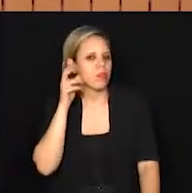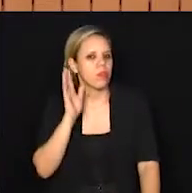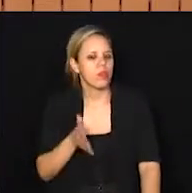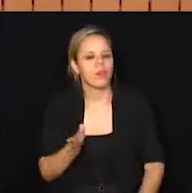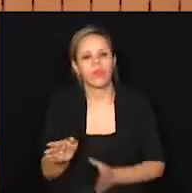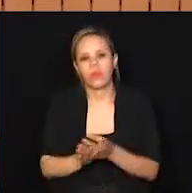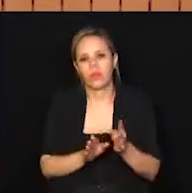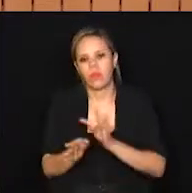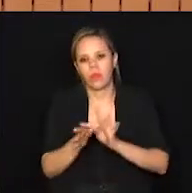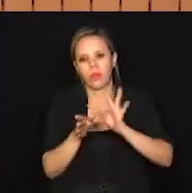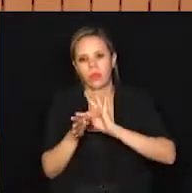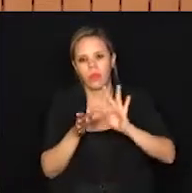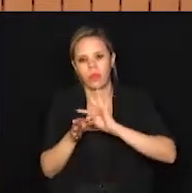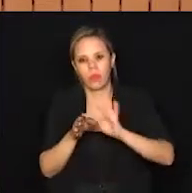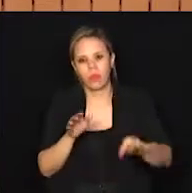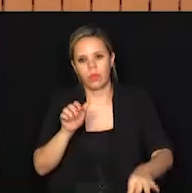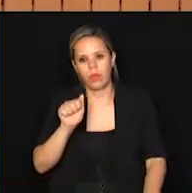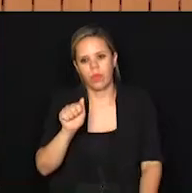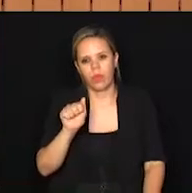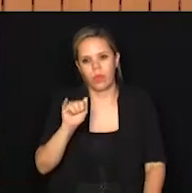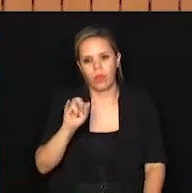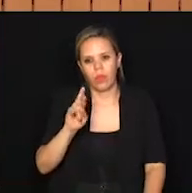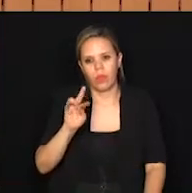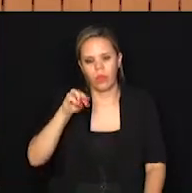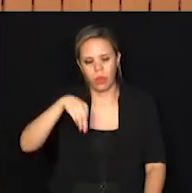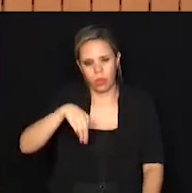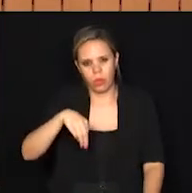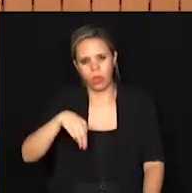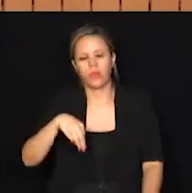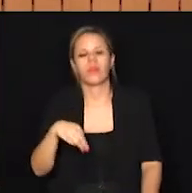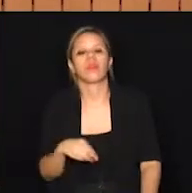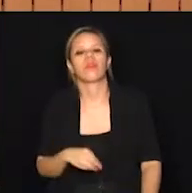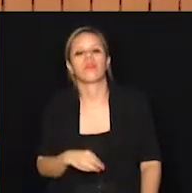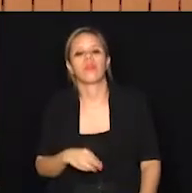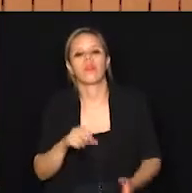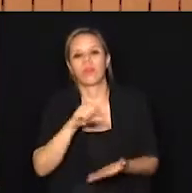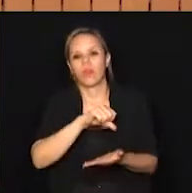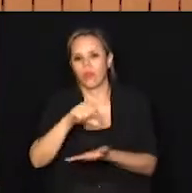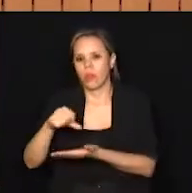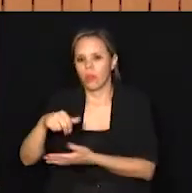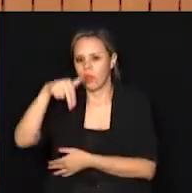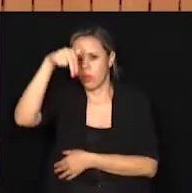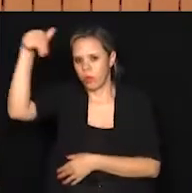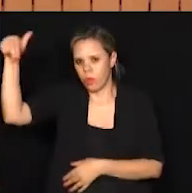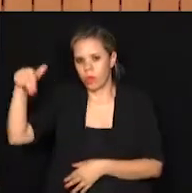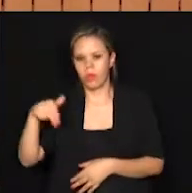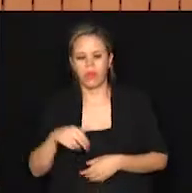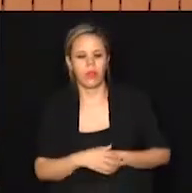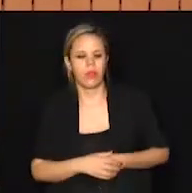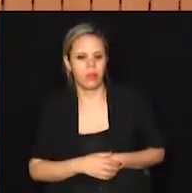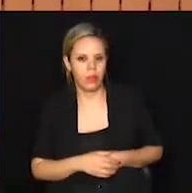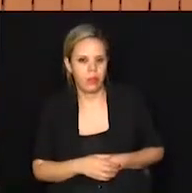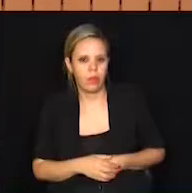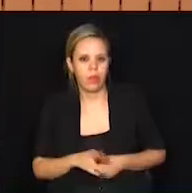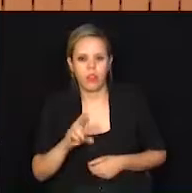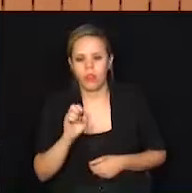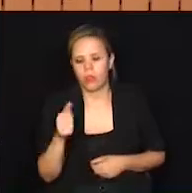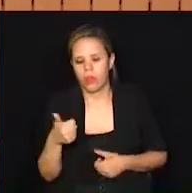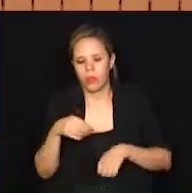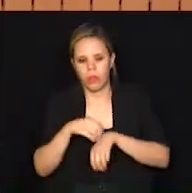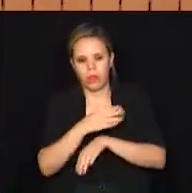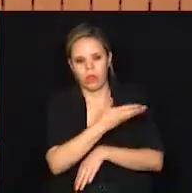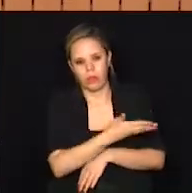responsável. Muito obrigada, Gustavo, obrigada a todos pela fala, um abraço. Eu que agradeço